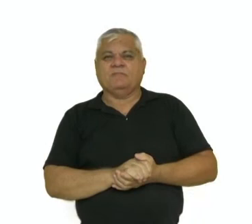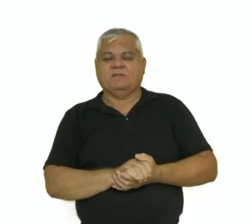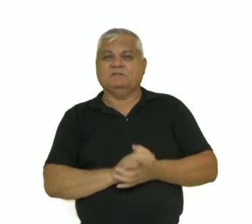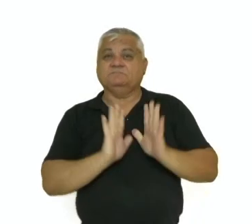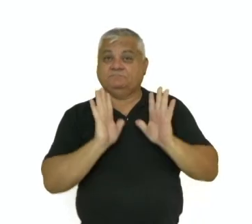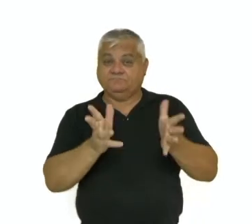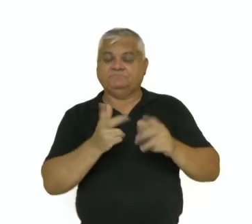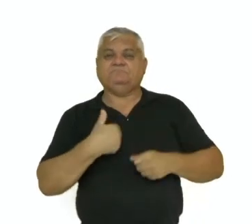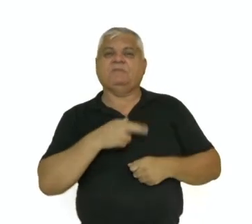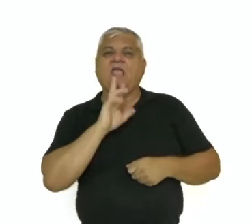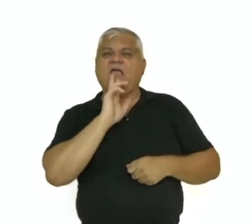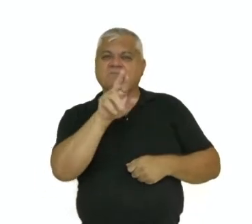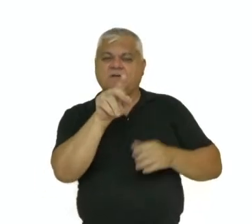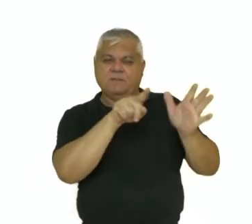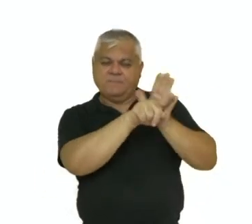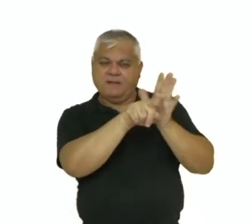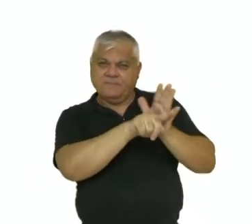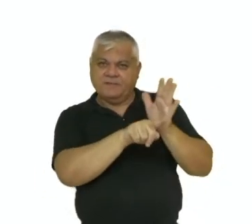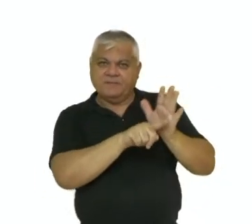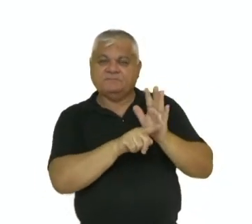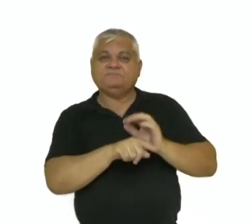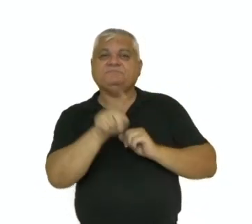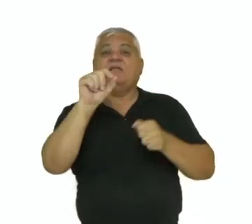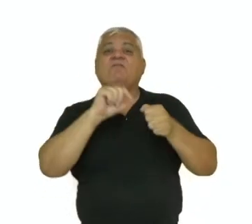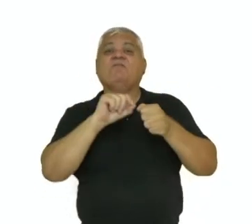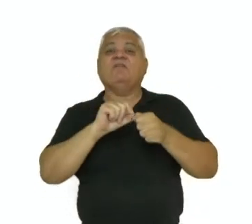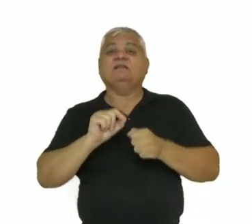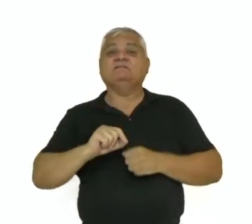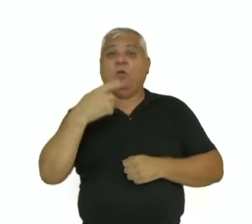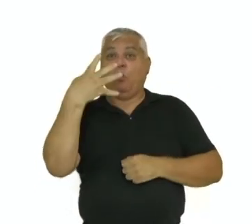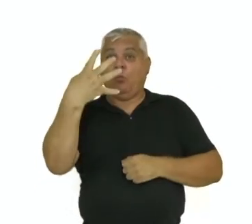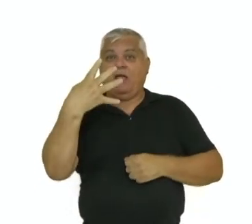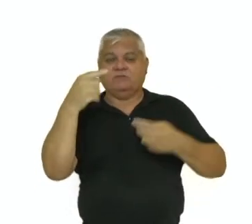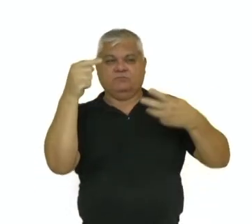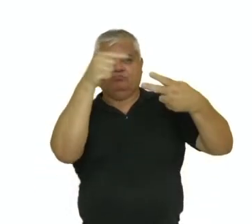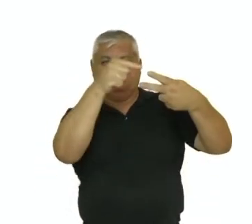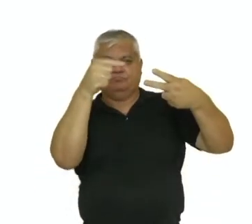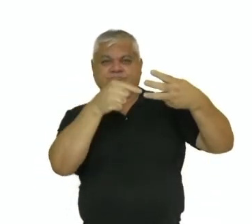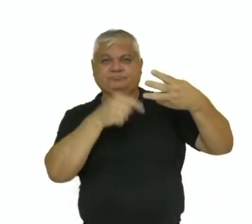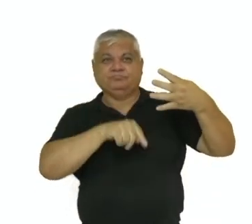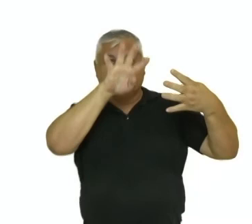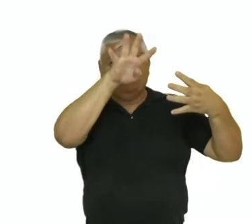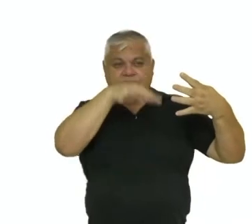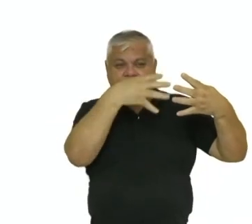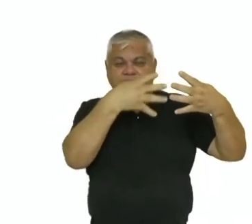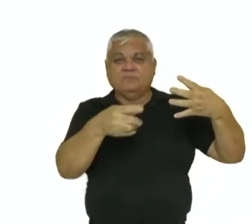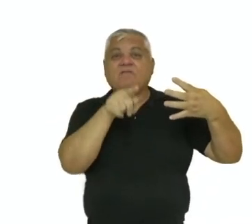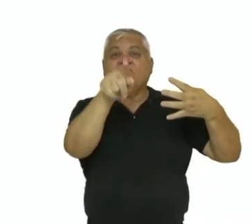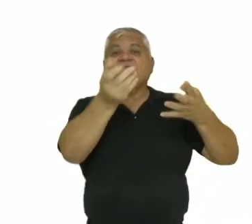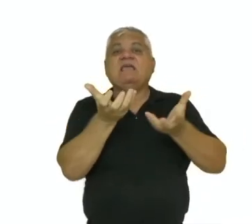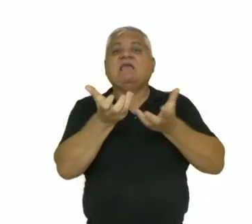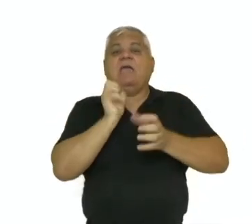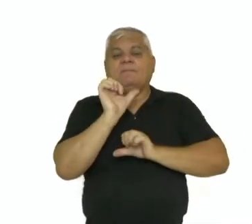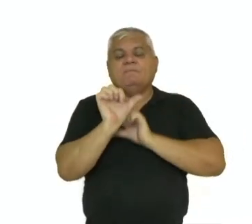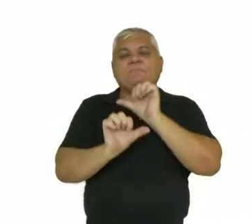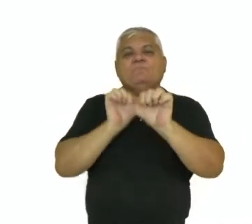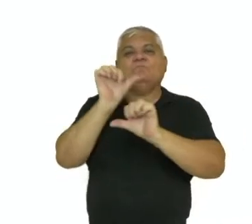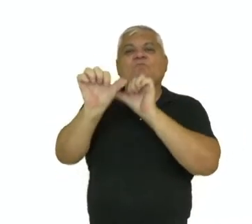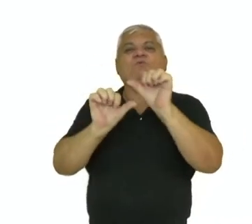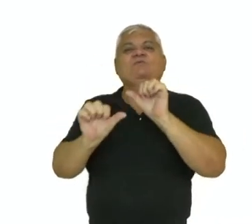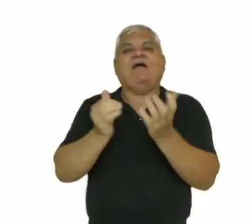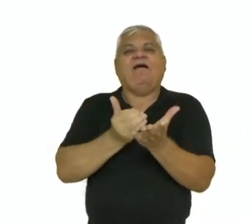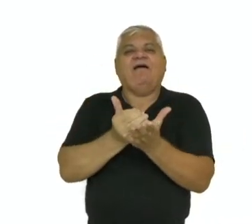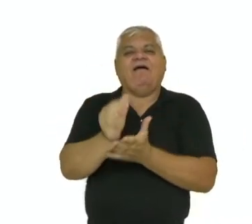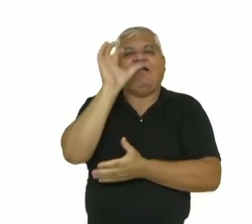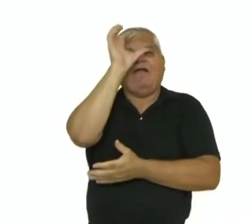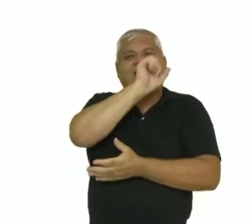Essas questões, então, gente, não tem uma resposta apenas. Tudo vai se adequar à sua vida e à